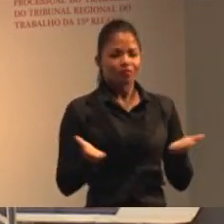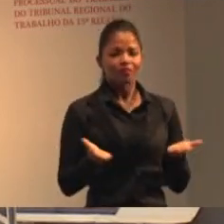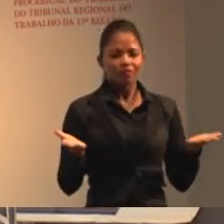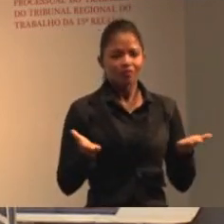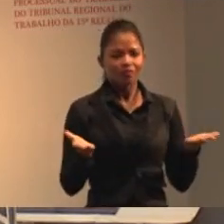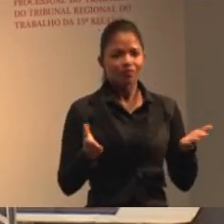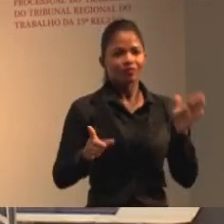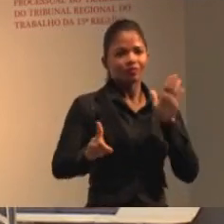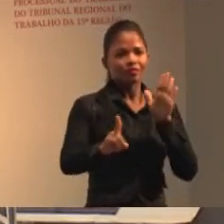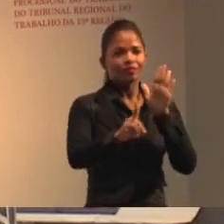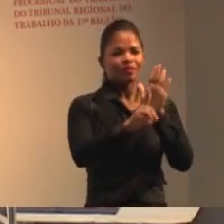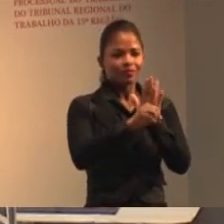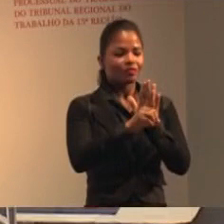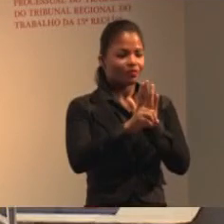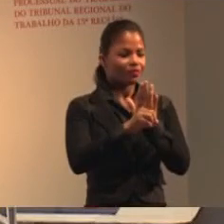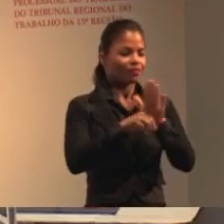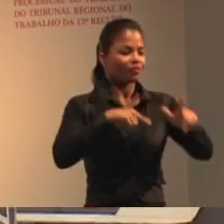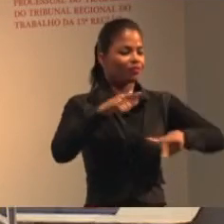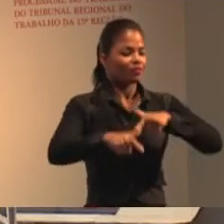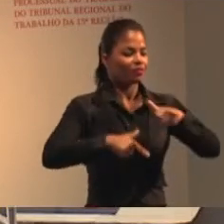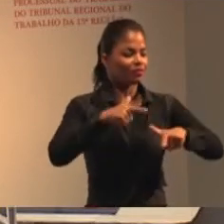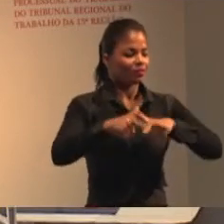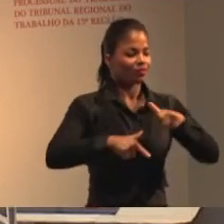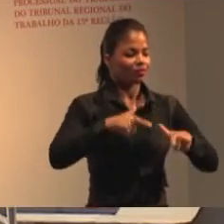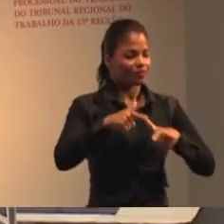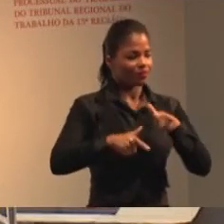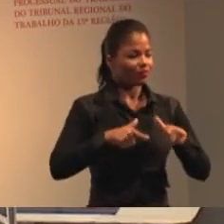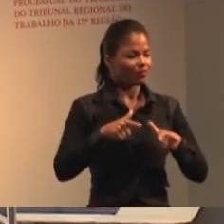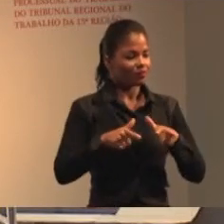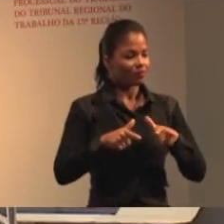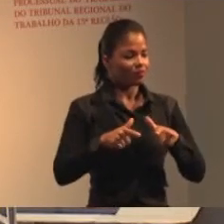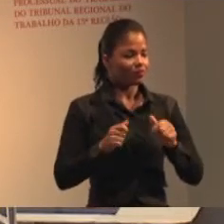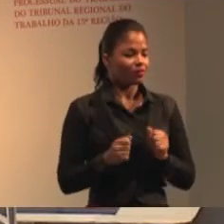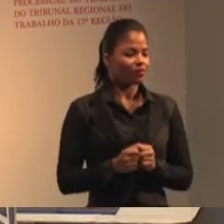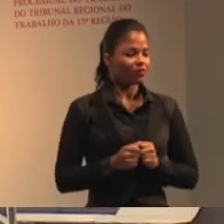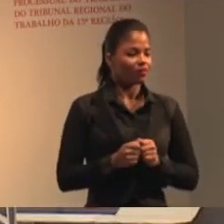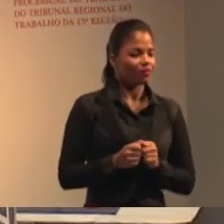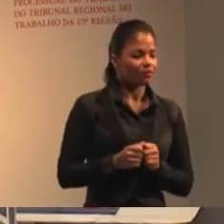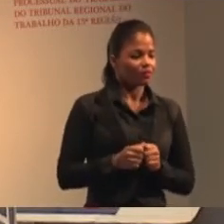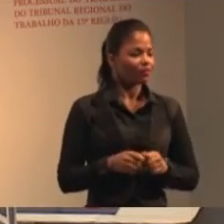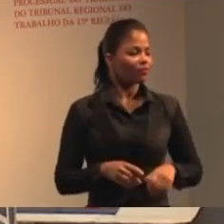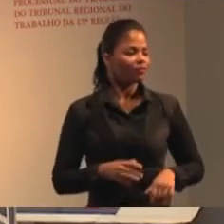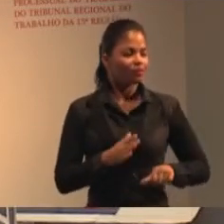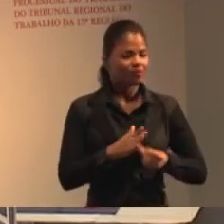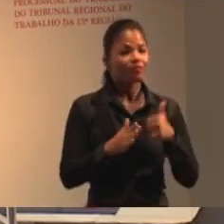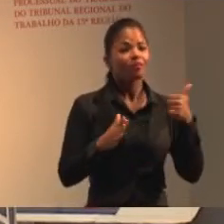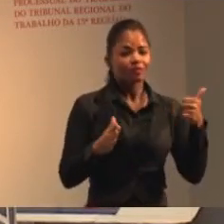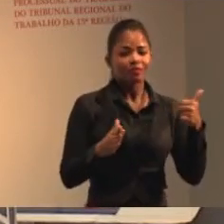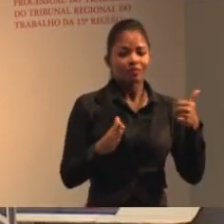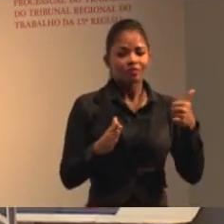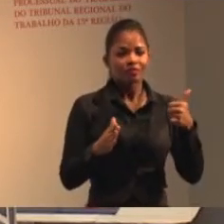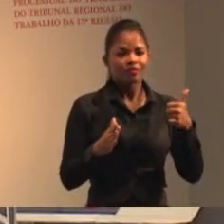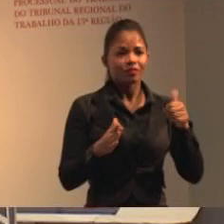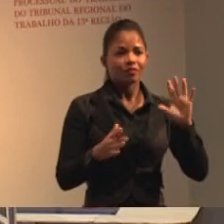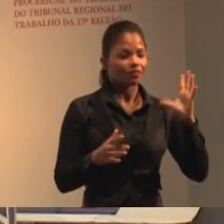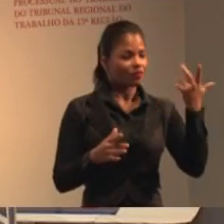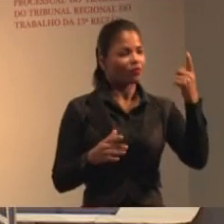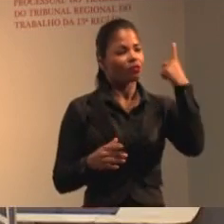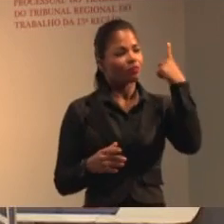este, de direito e do trabalho e processo do trabalho, cuja primeira edição se deu